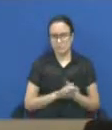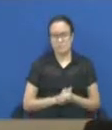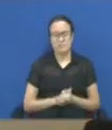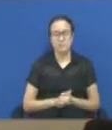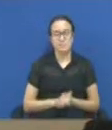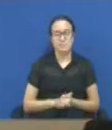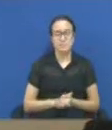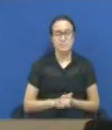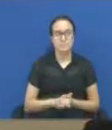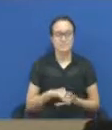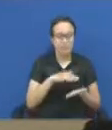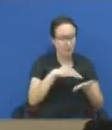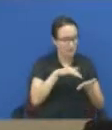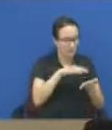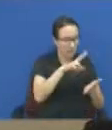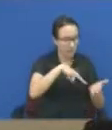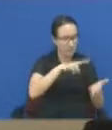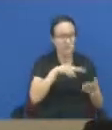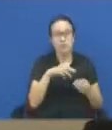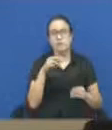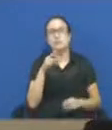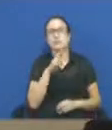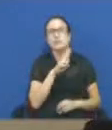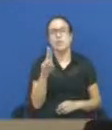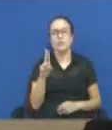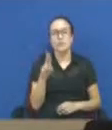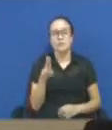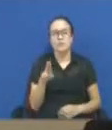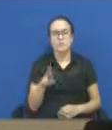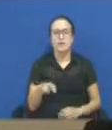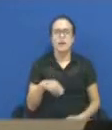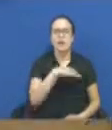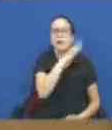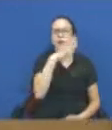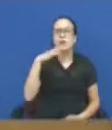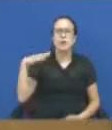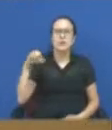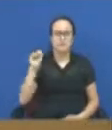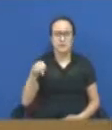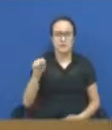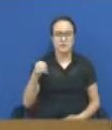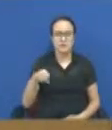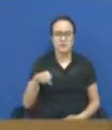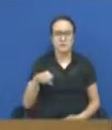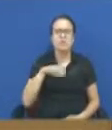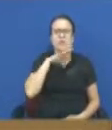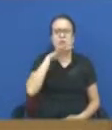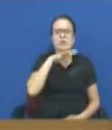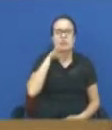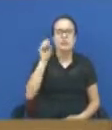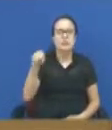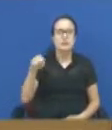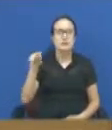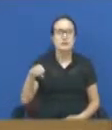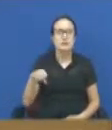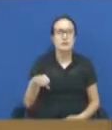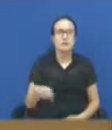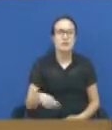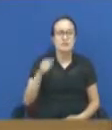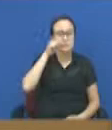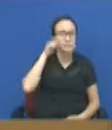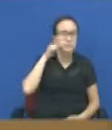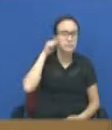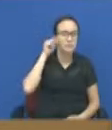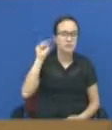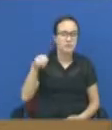secretário para a votação, que será nominal. Aloysio Andrade. Sim. André Henrique da Silva. Sim. André Moisés